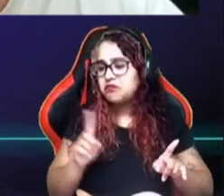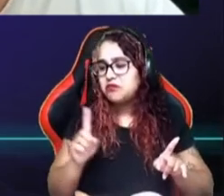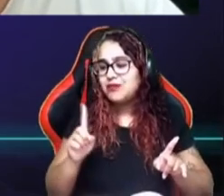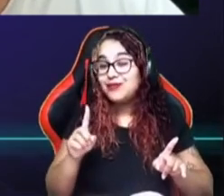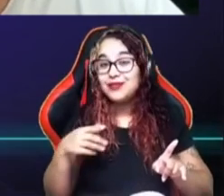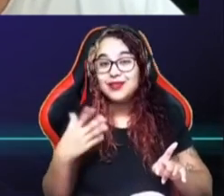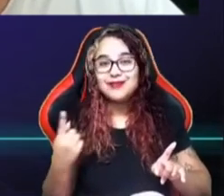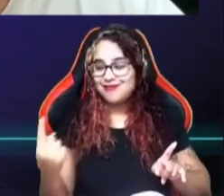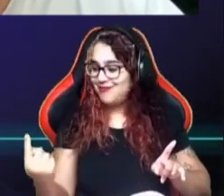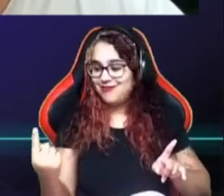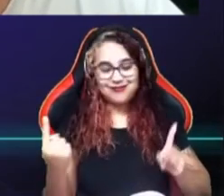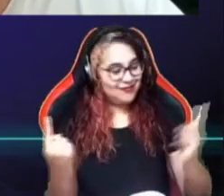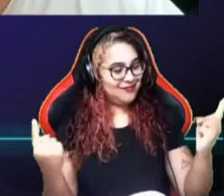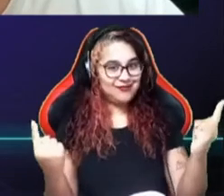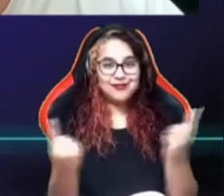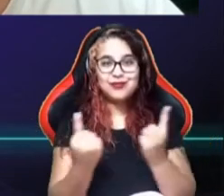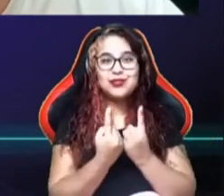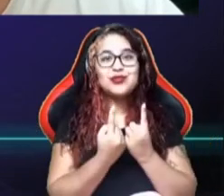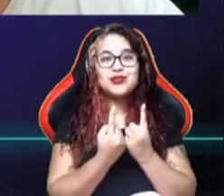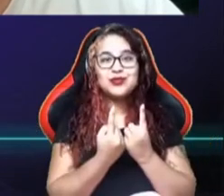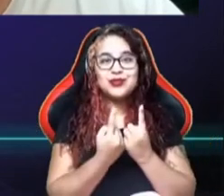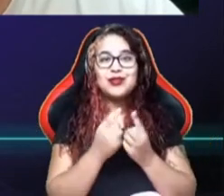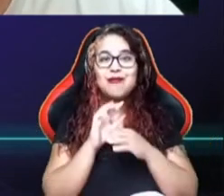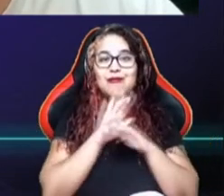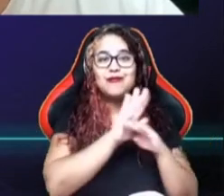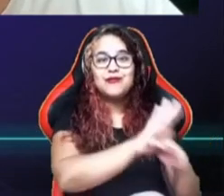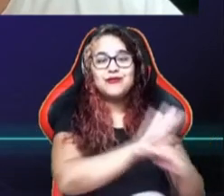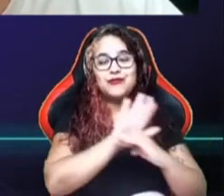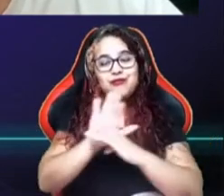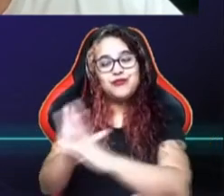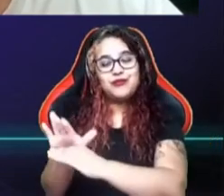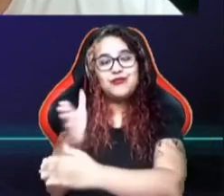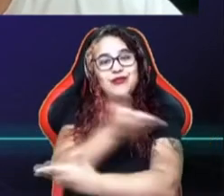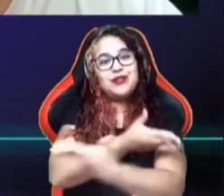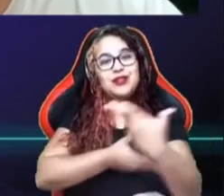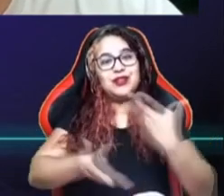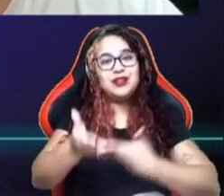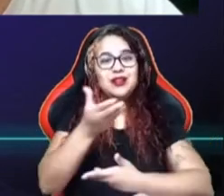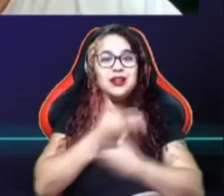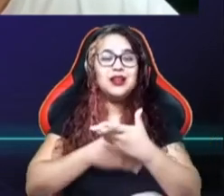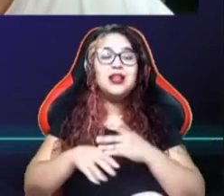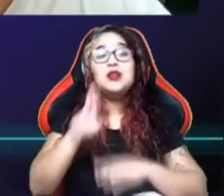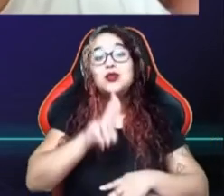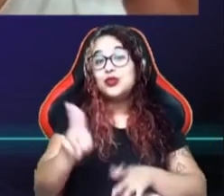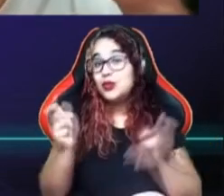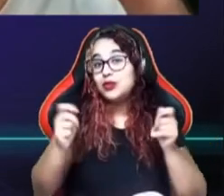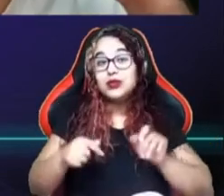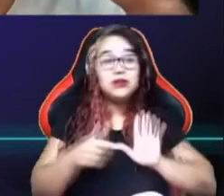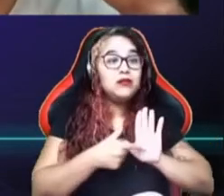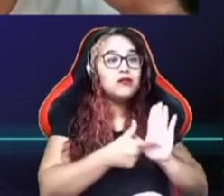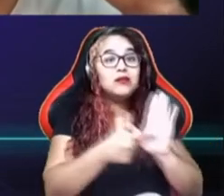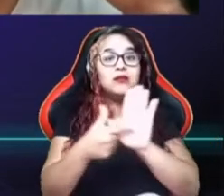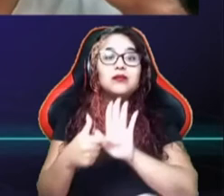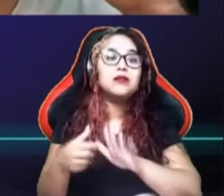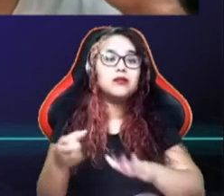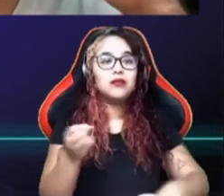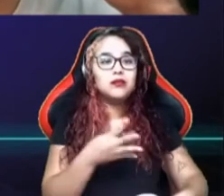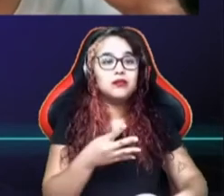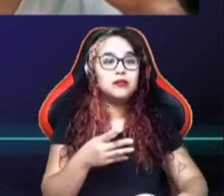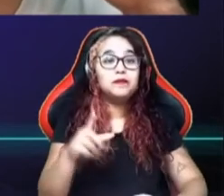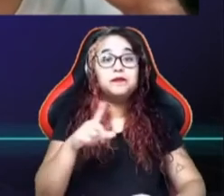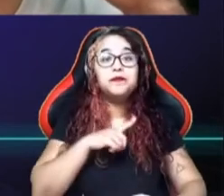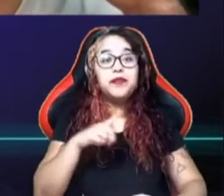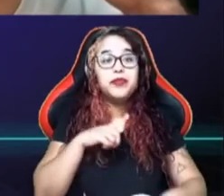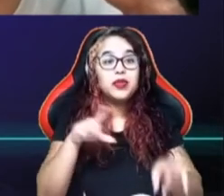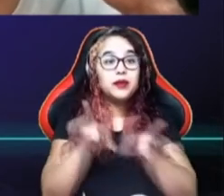usando o jogo até como uma plataforma para conseguir aparecer para aquele público. A gente tem nova aqui o caso da Julia